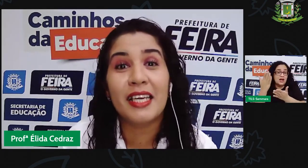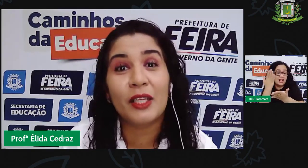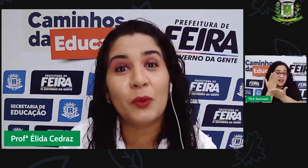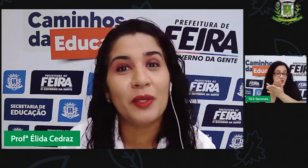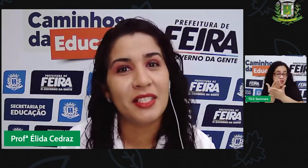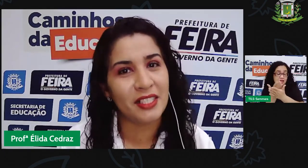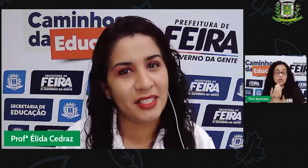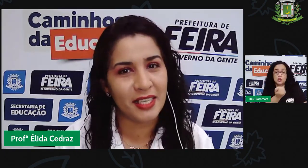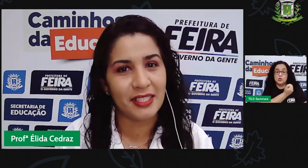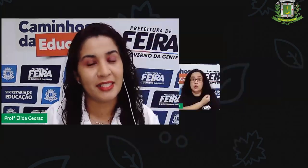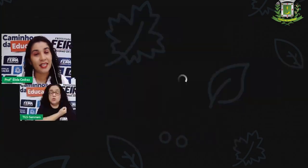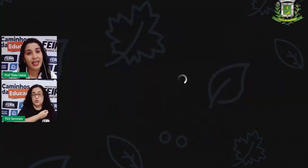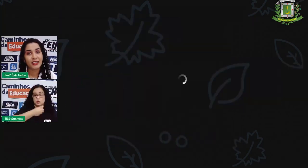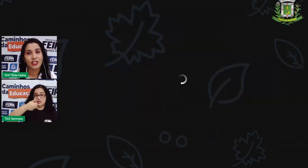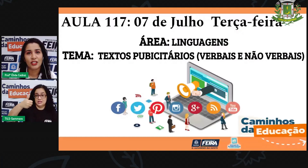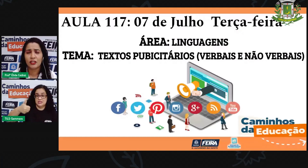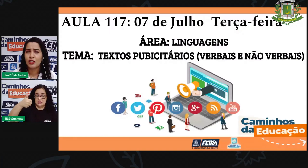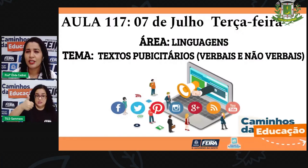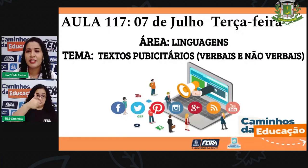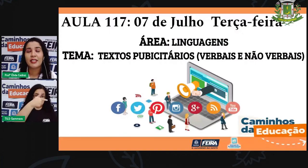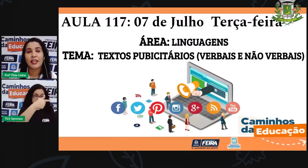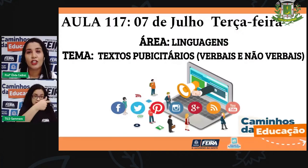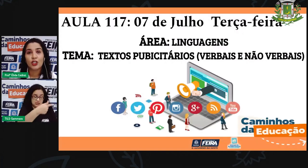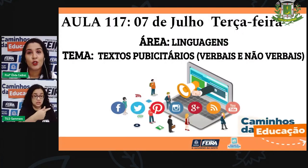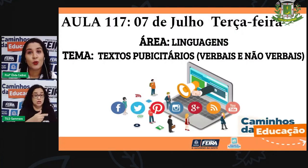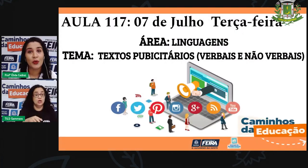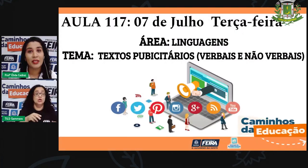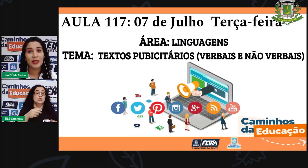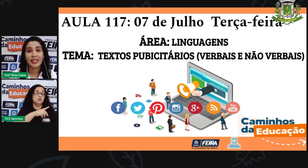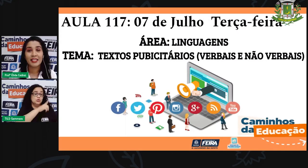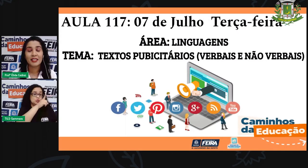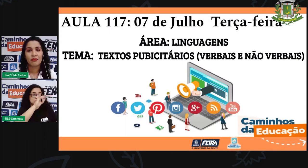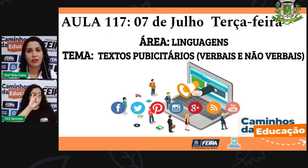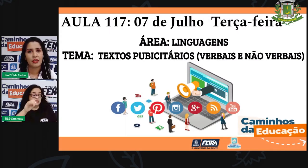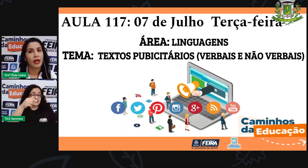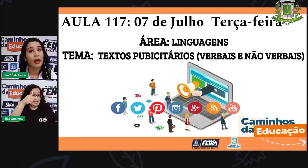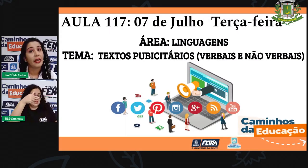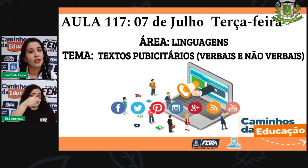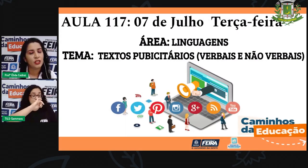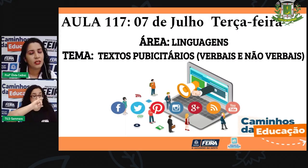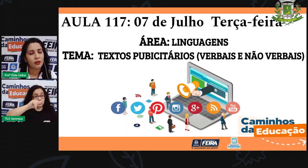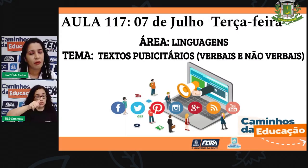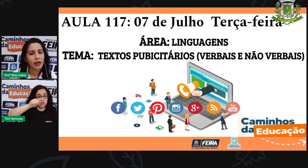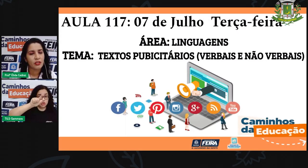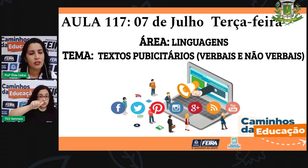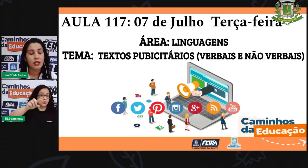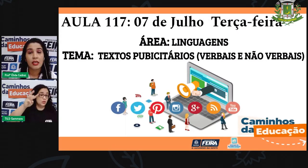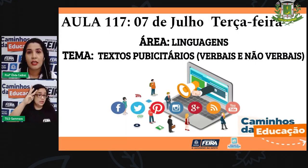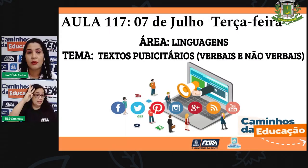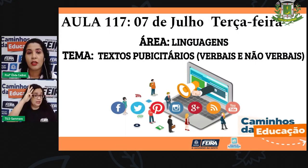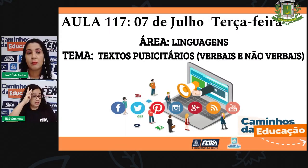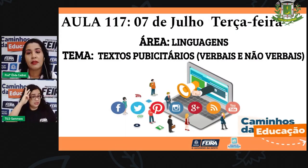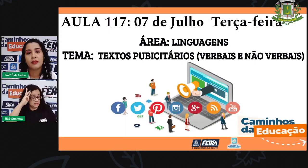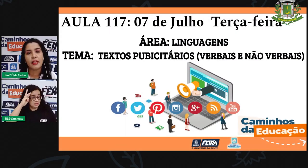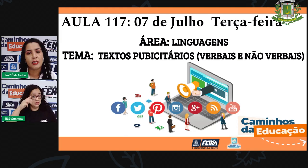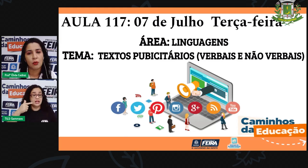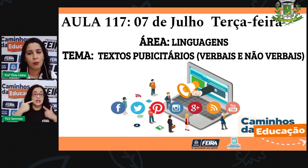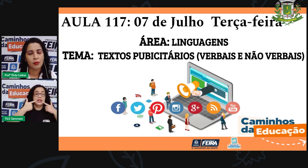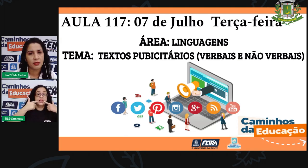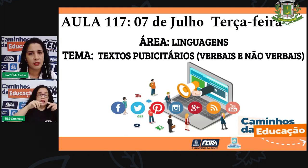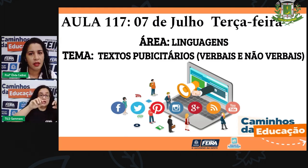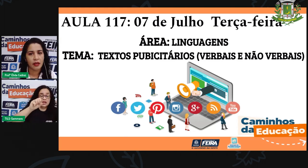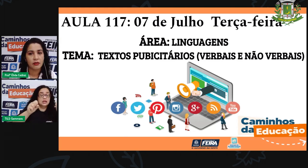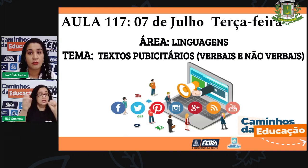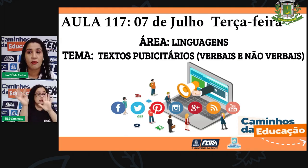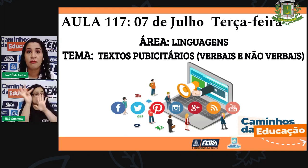117, dia 7 de julho, uma terça-feira, área de linguagem. E o termo é texto